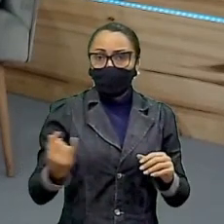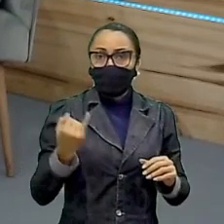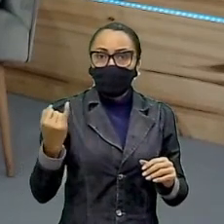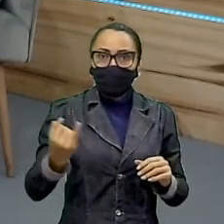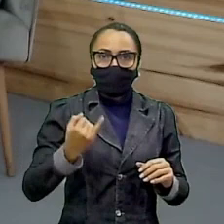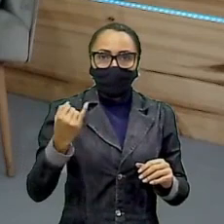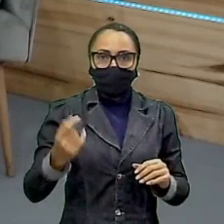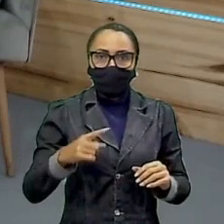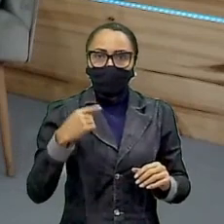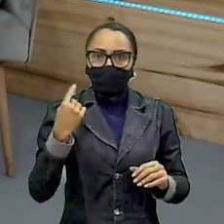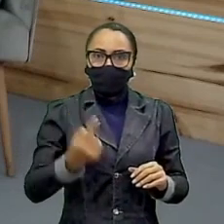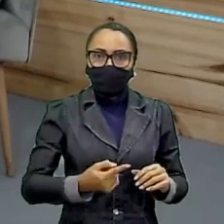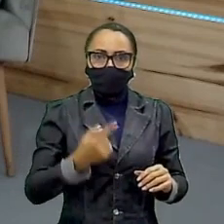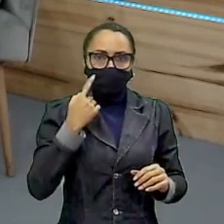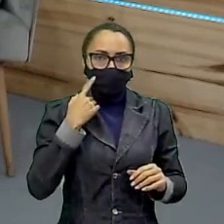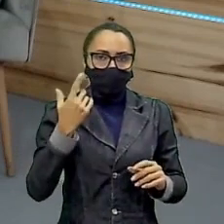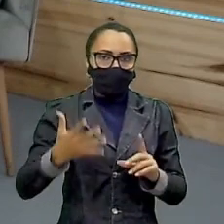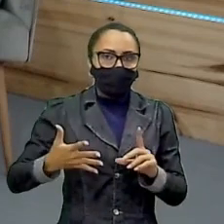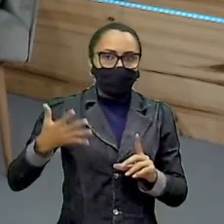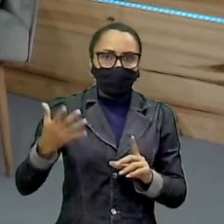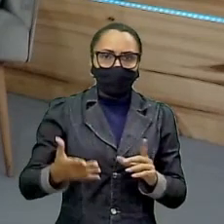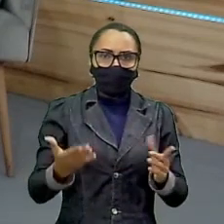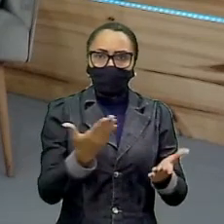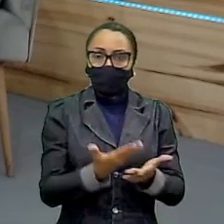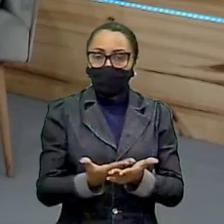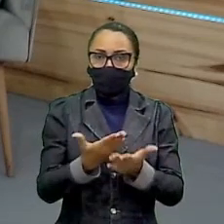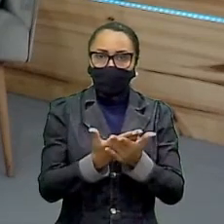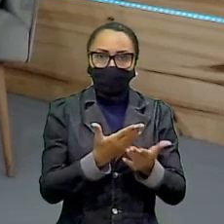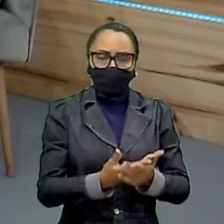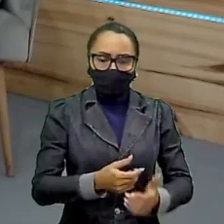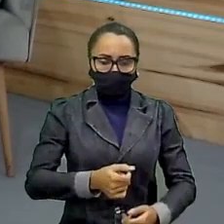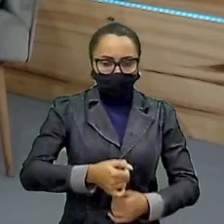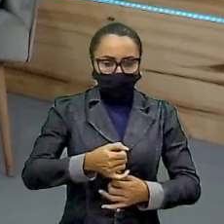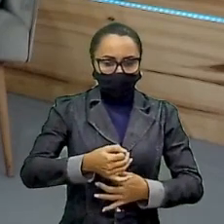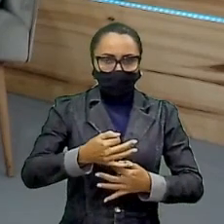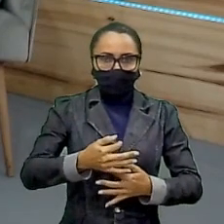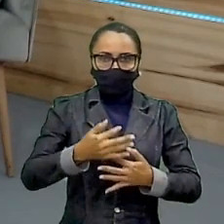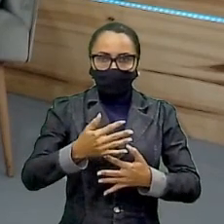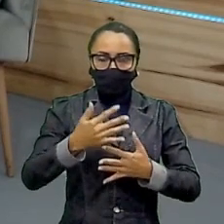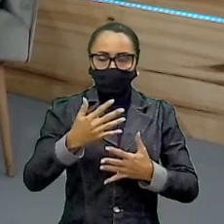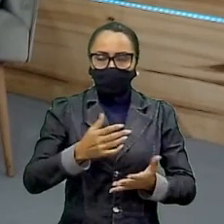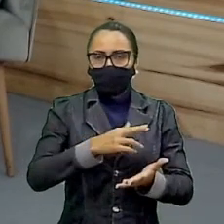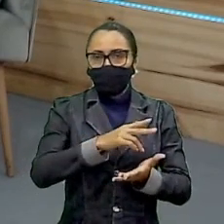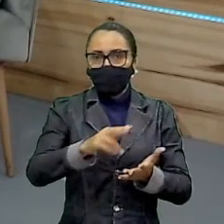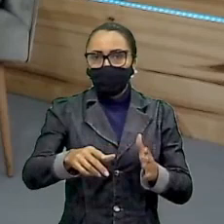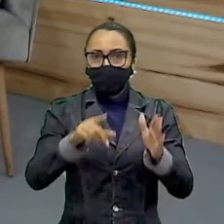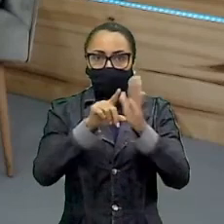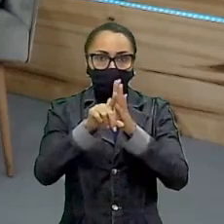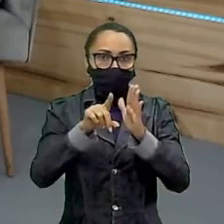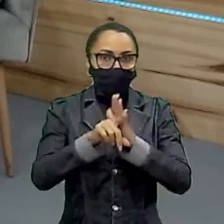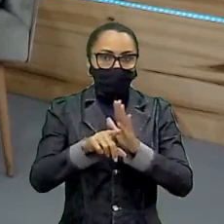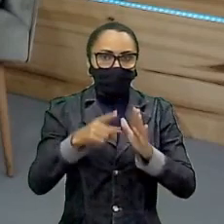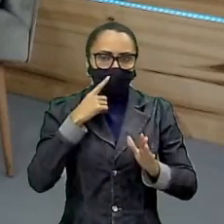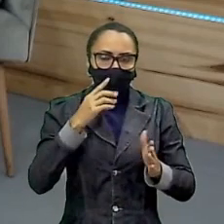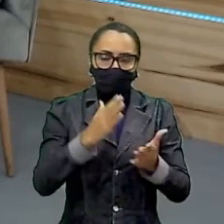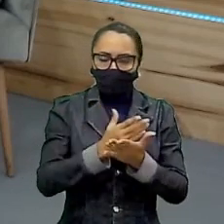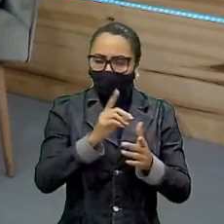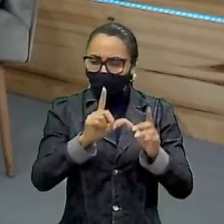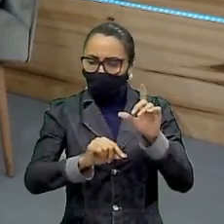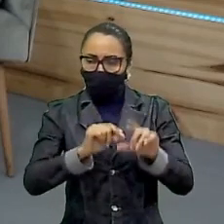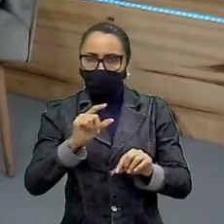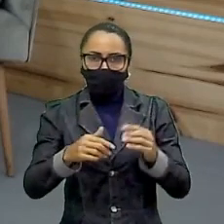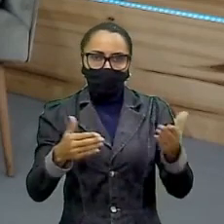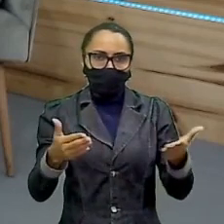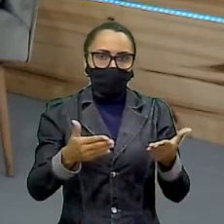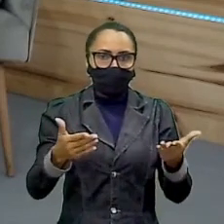e os nossos telespectadores, nossos estudantes já estavam ali no chat e mandaram várias perguntas. Nós fizemos algumas seleções e agora